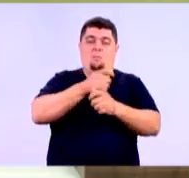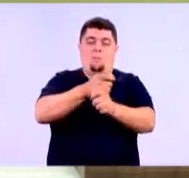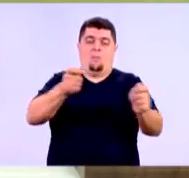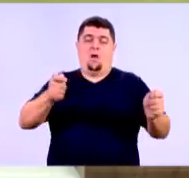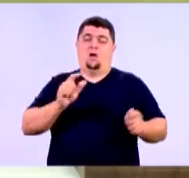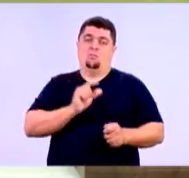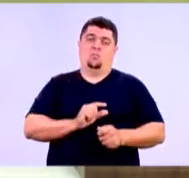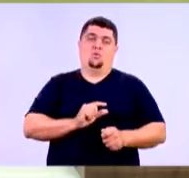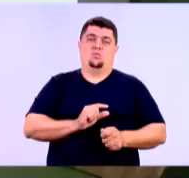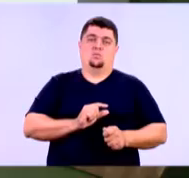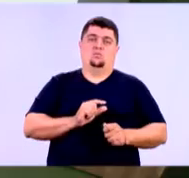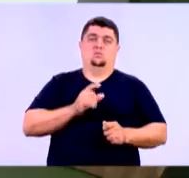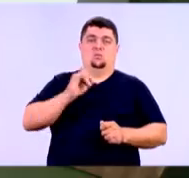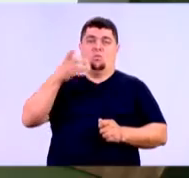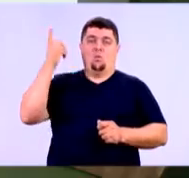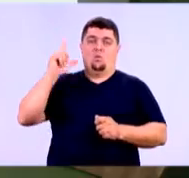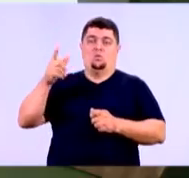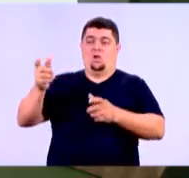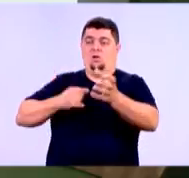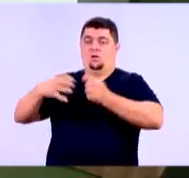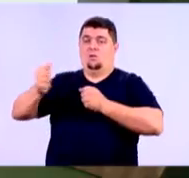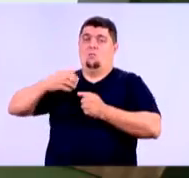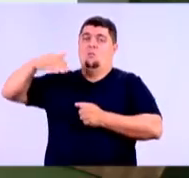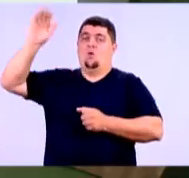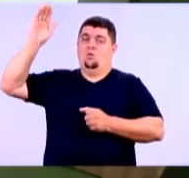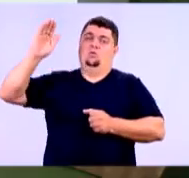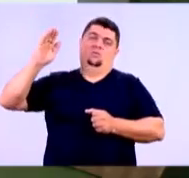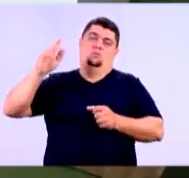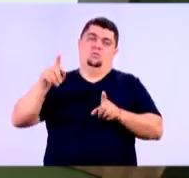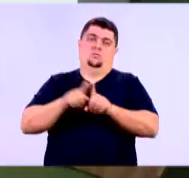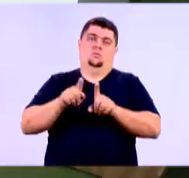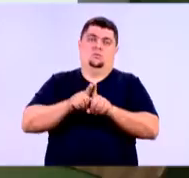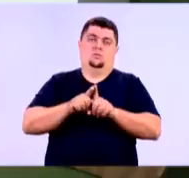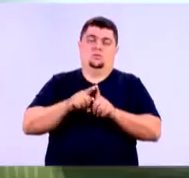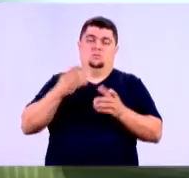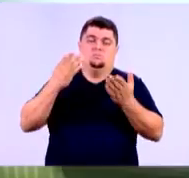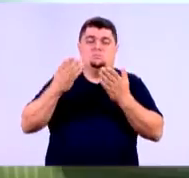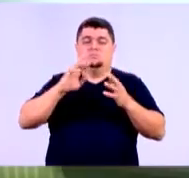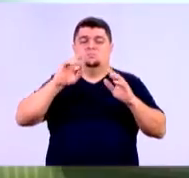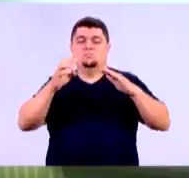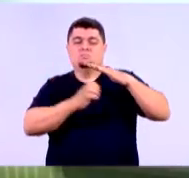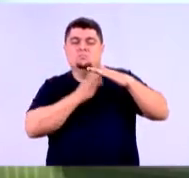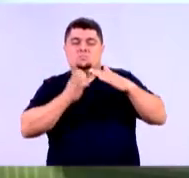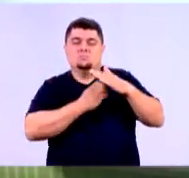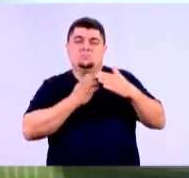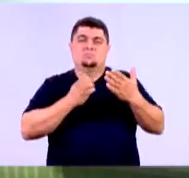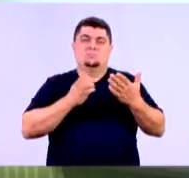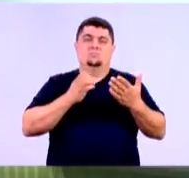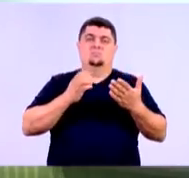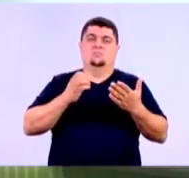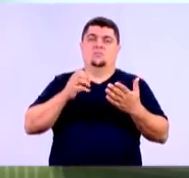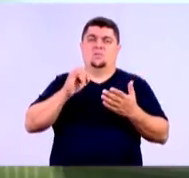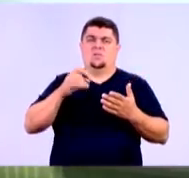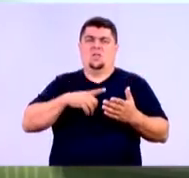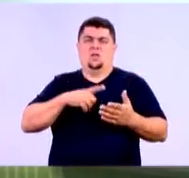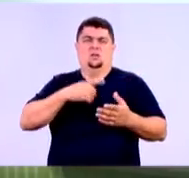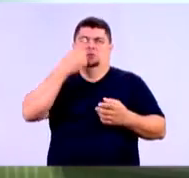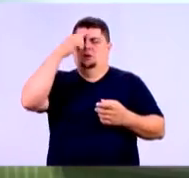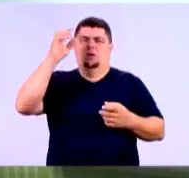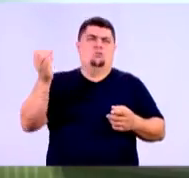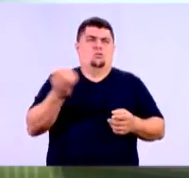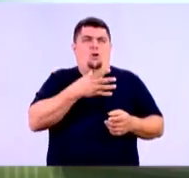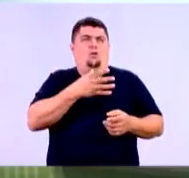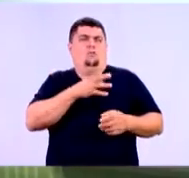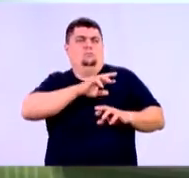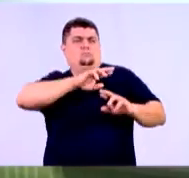Gente, essa posição de muito endividamento ou pouco endividamento depende muito do negócio, né? Se você tem um negócio muito inovador, uma ideia nova